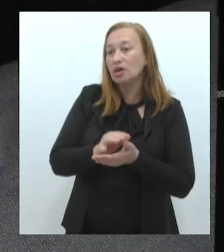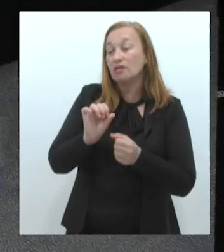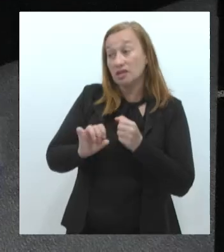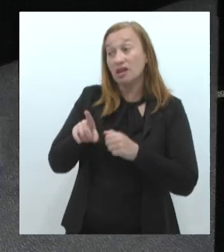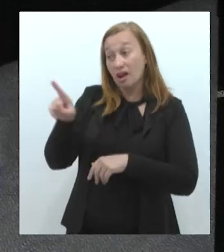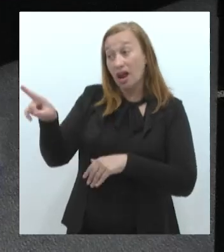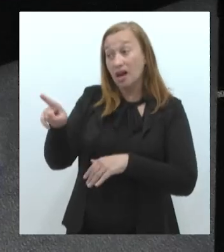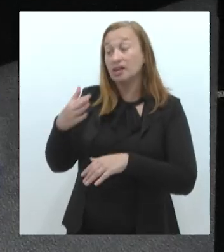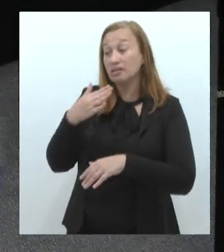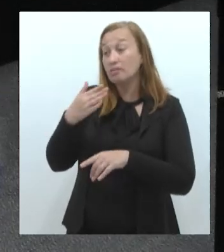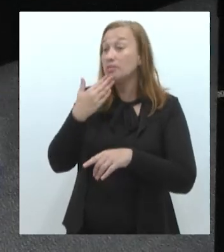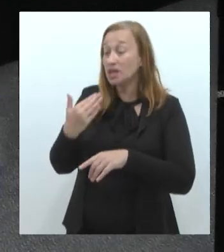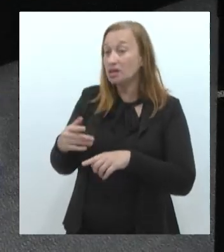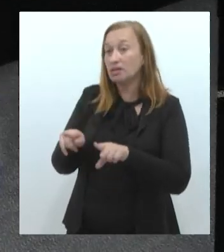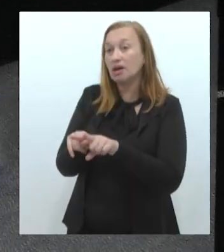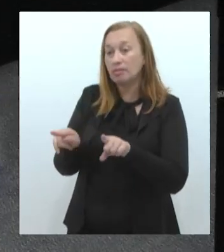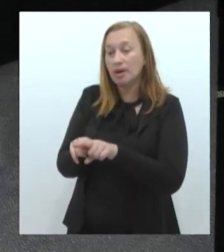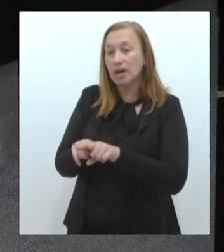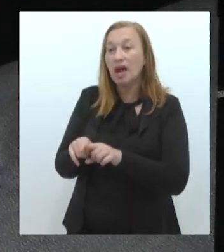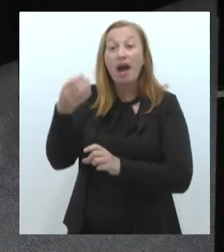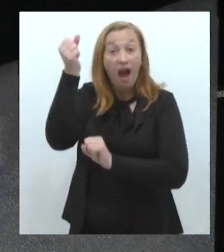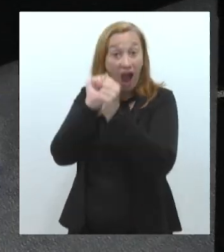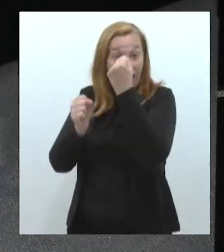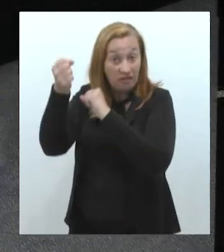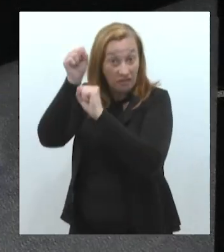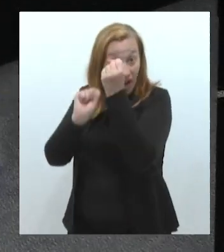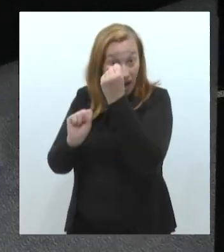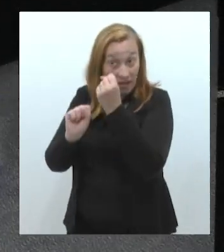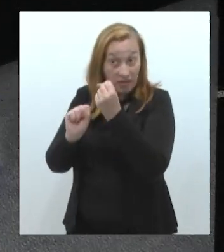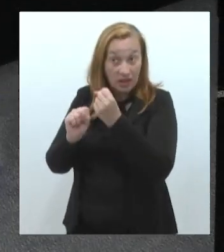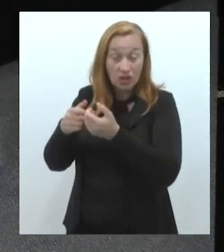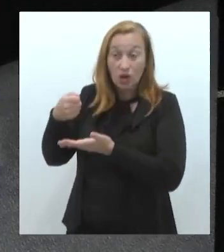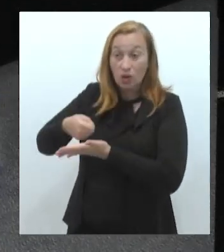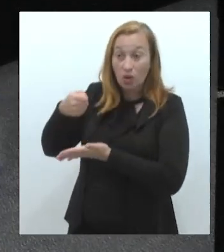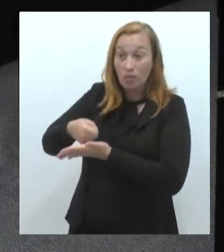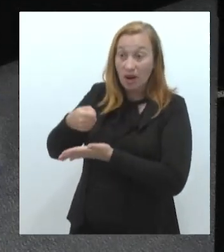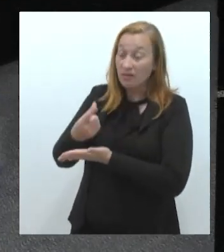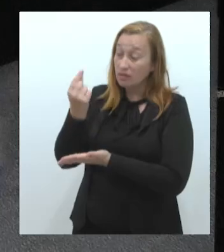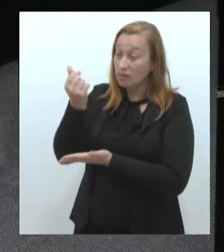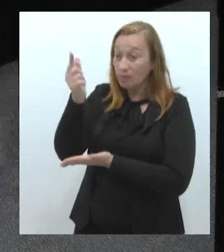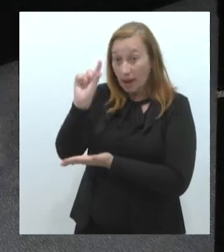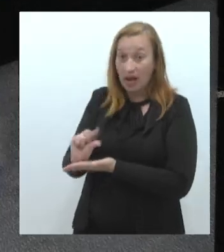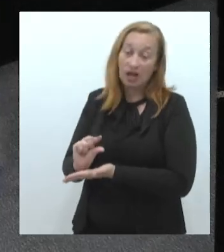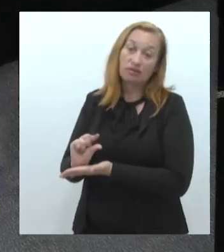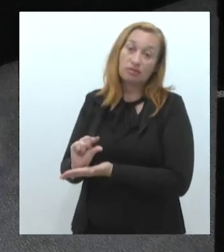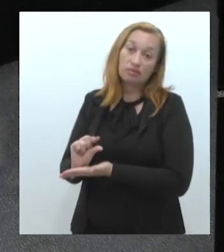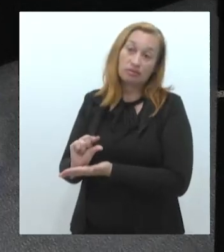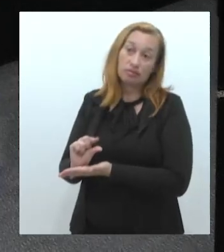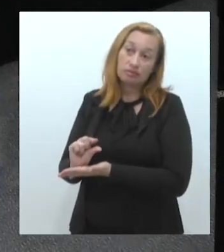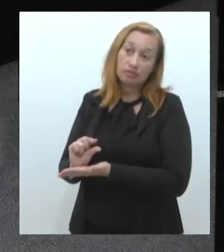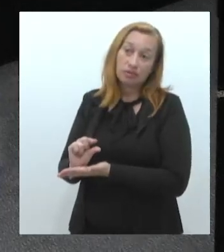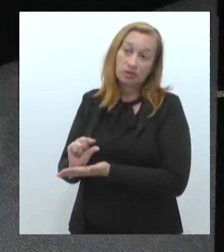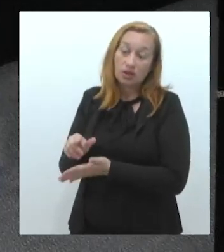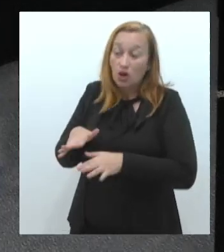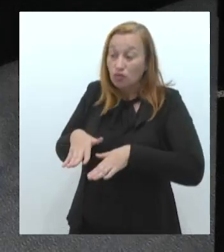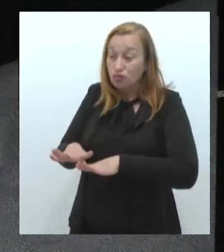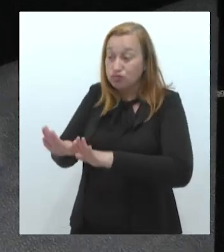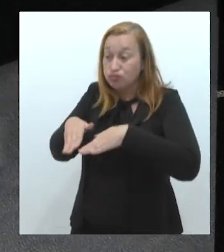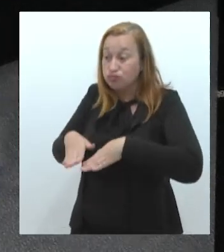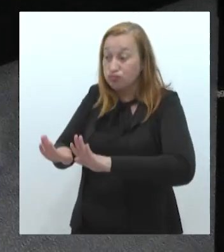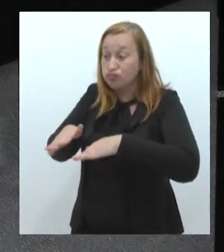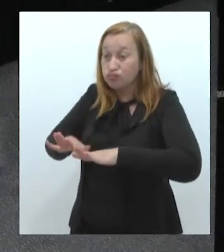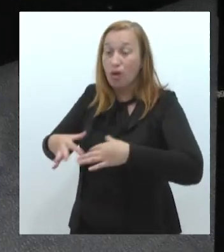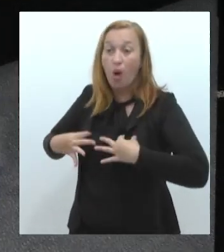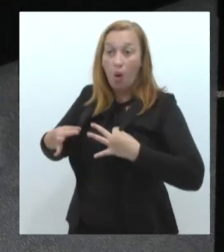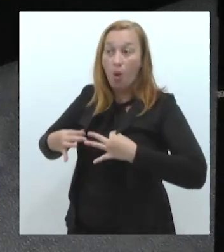as encomendas, por quê? A fábrica nos cobrava mais barato. A fabricação das fantasias lá